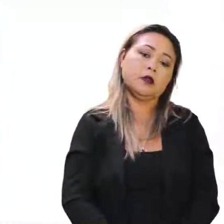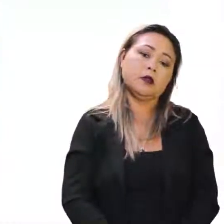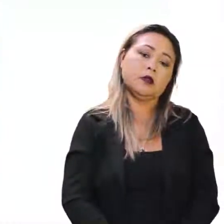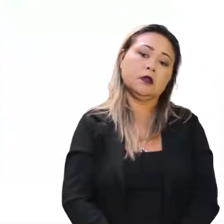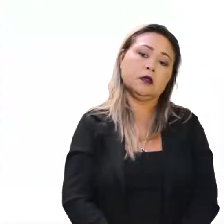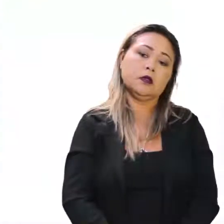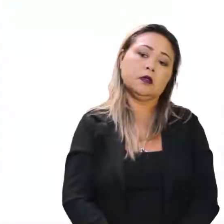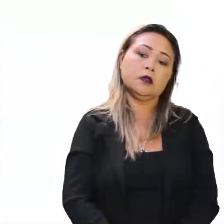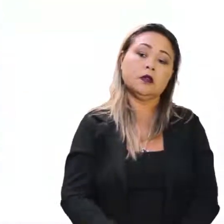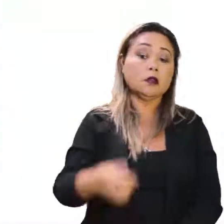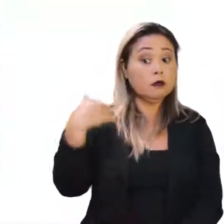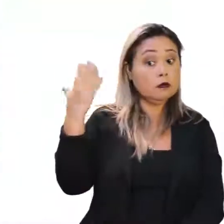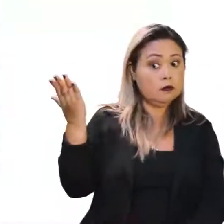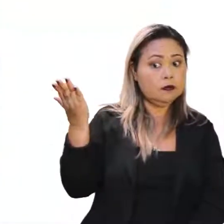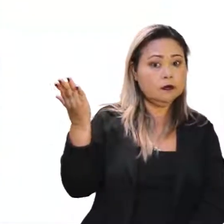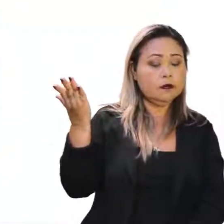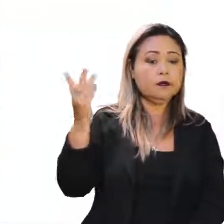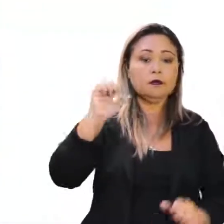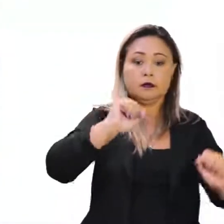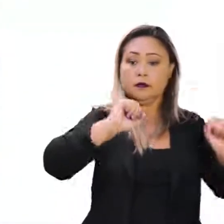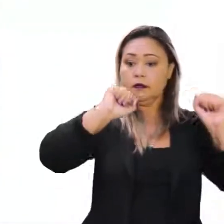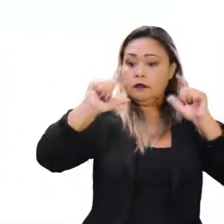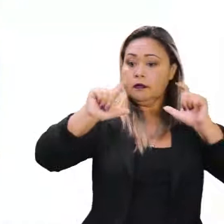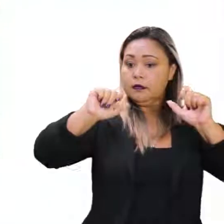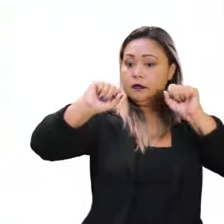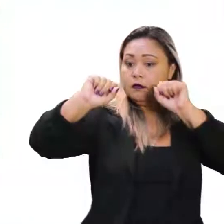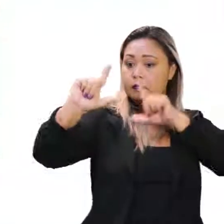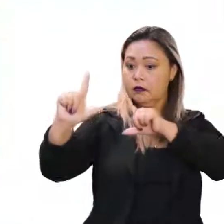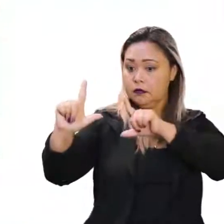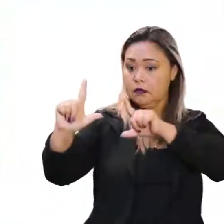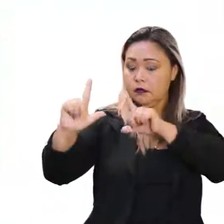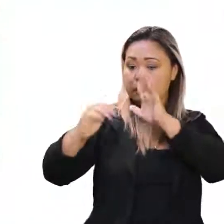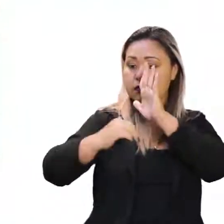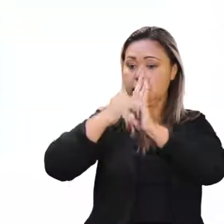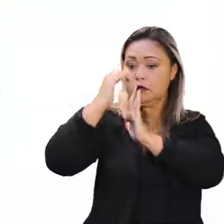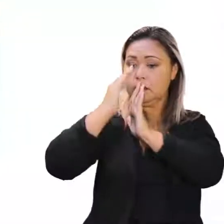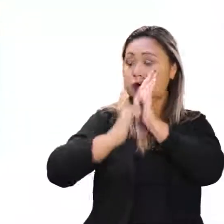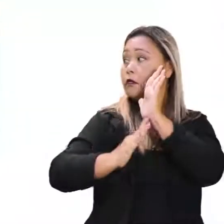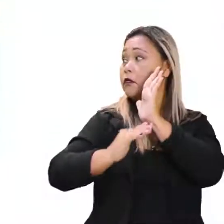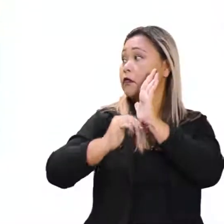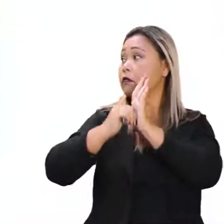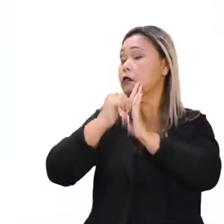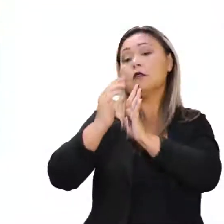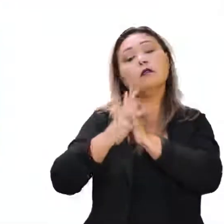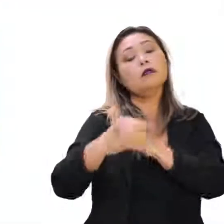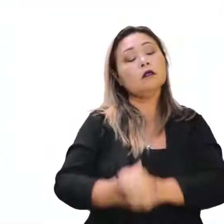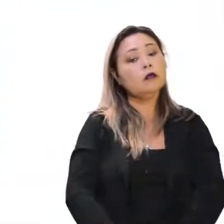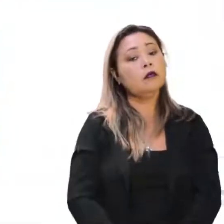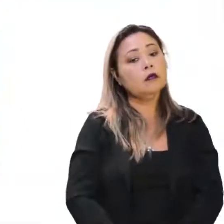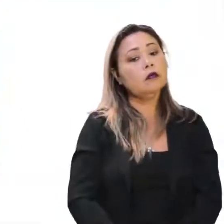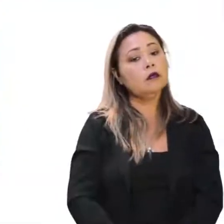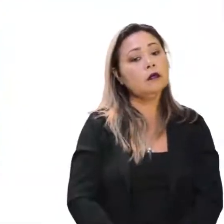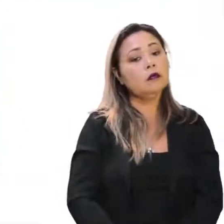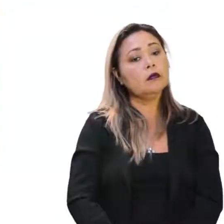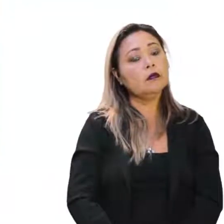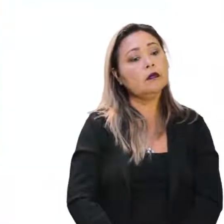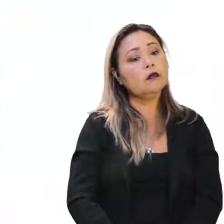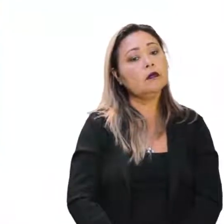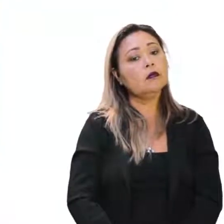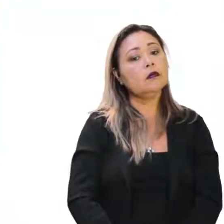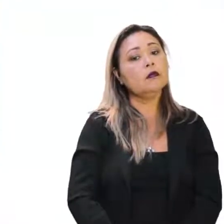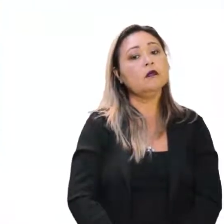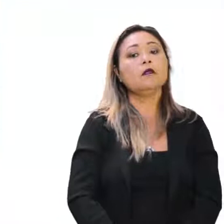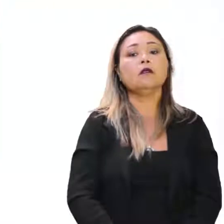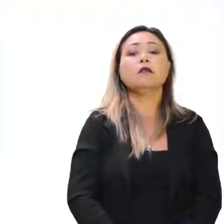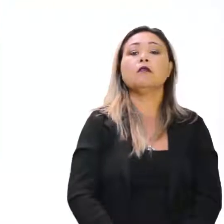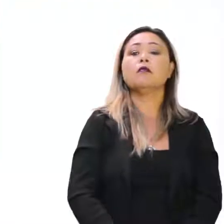Então, temos aí mais 2 telas. Professor, fala sobre essas telas aí. Bom, temos aí